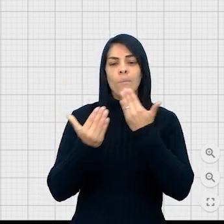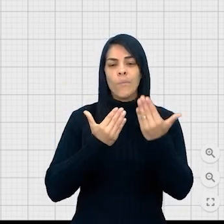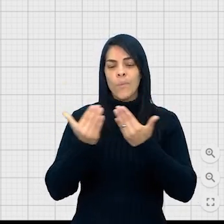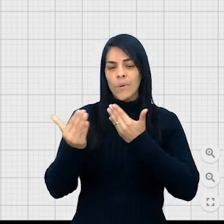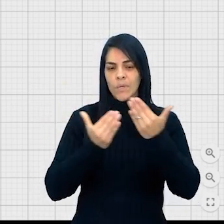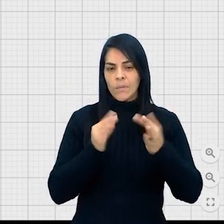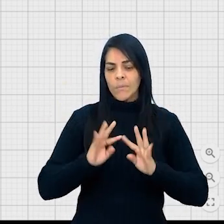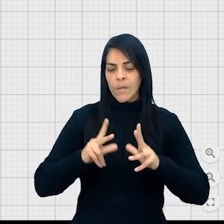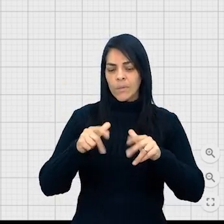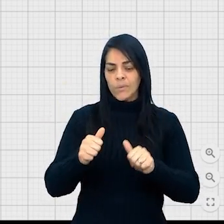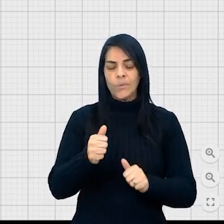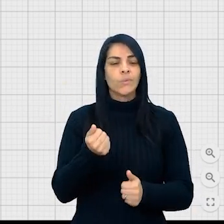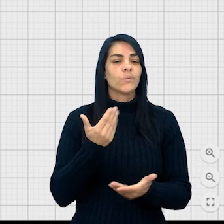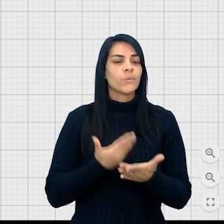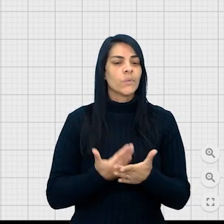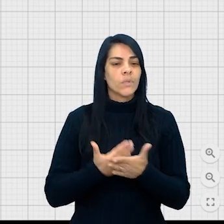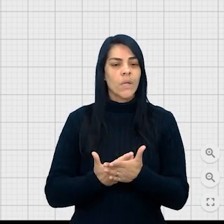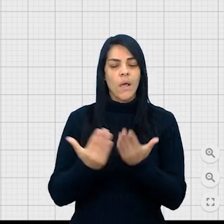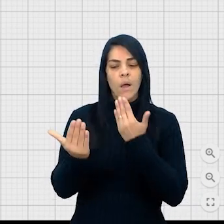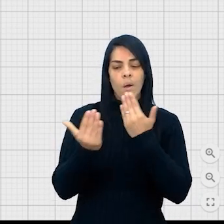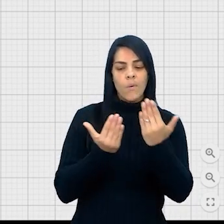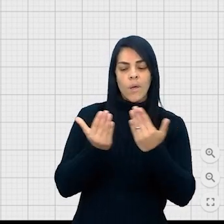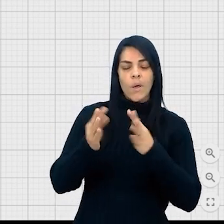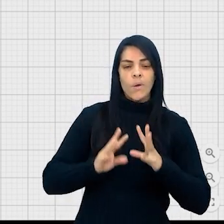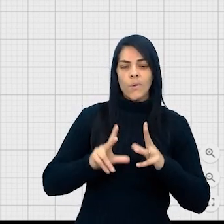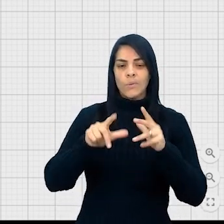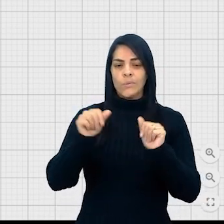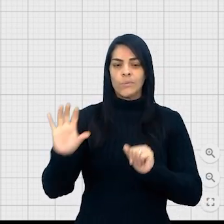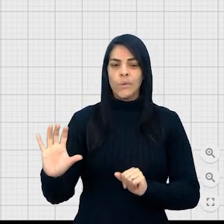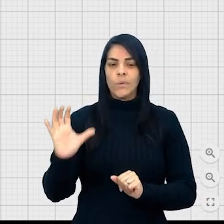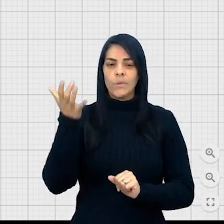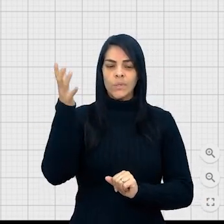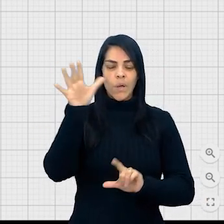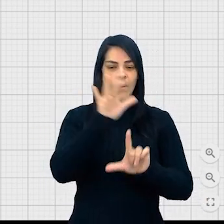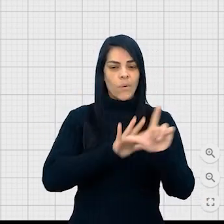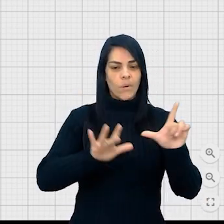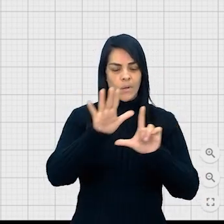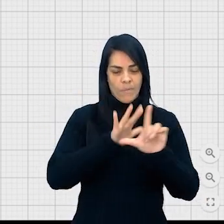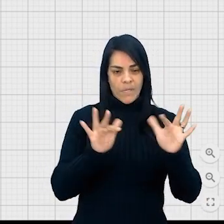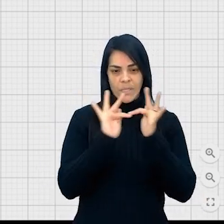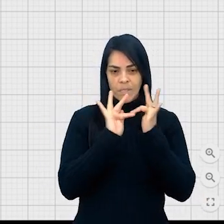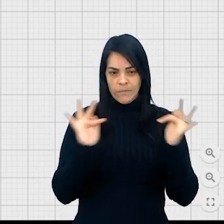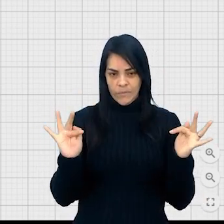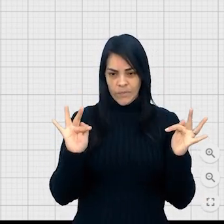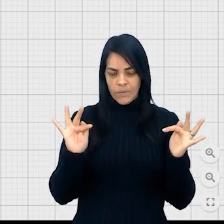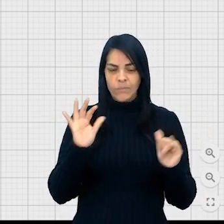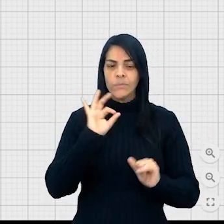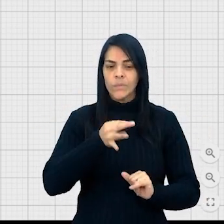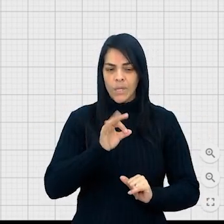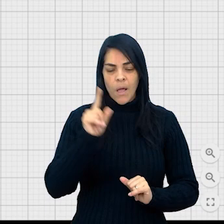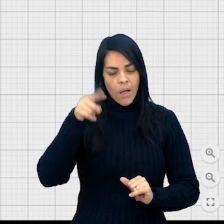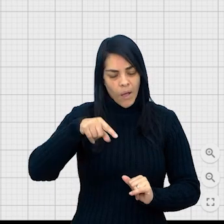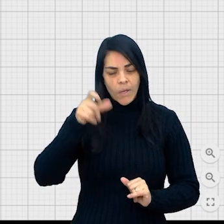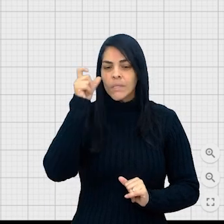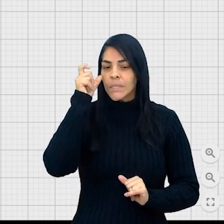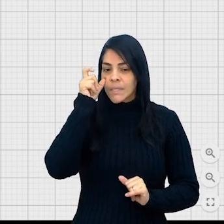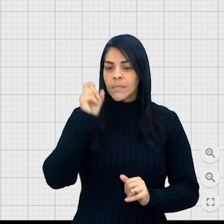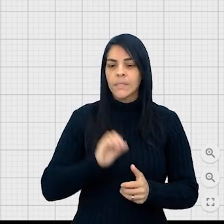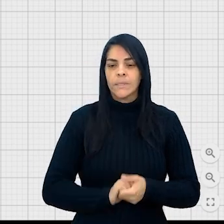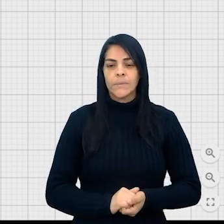os estudantes possam comparar aquilo que aconteceu com a imagem da função, certo? É muito interessante